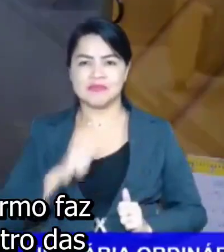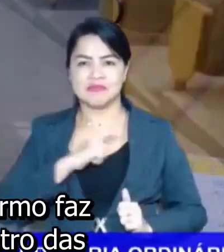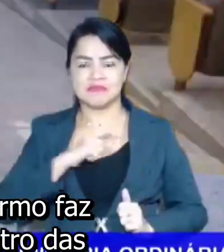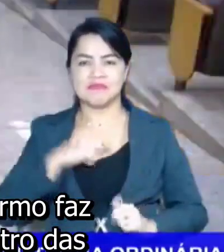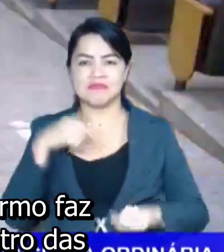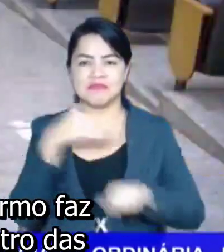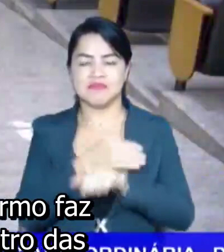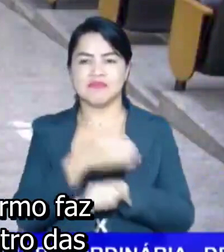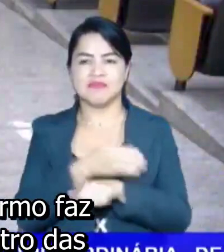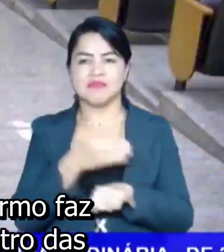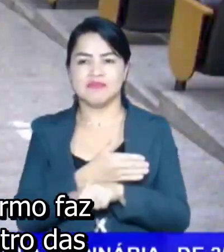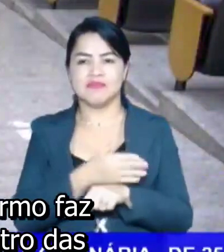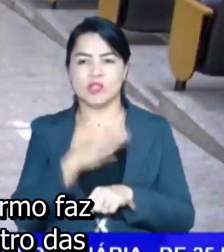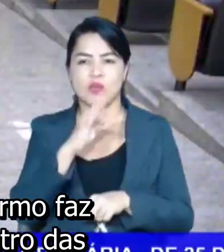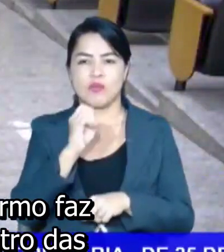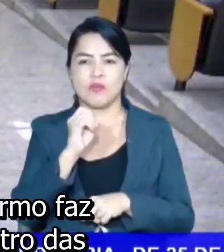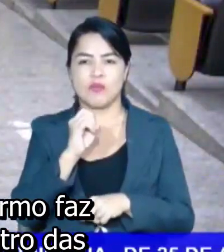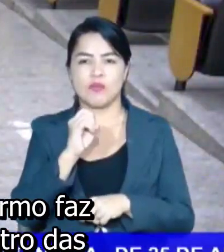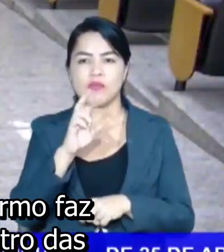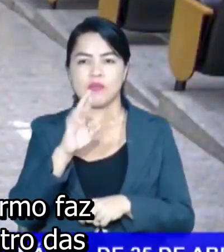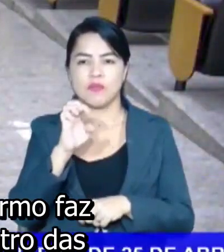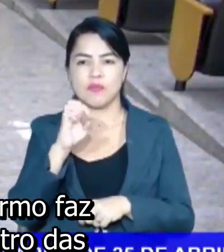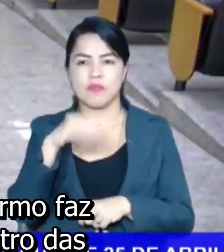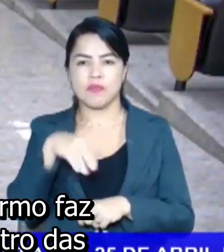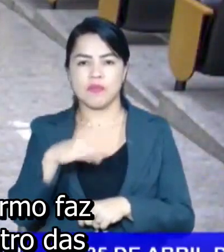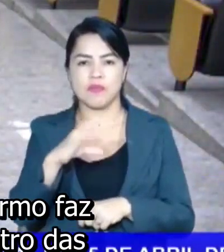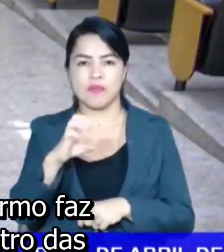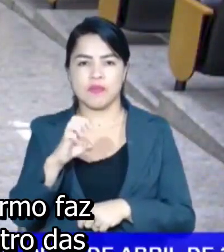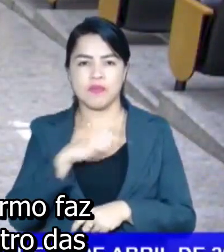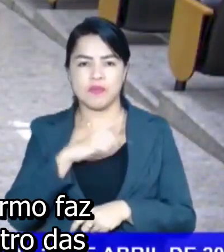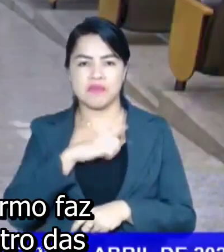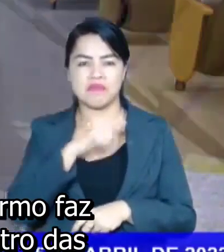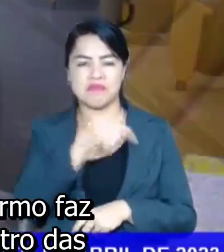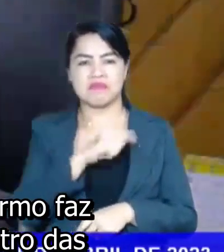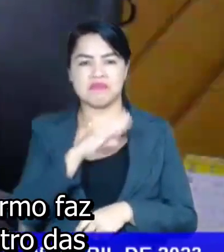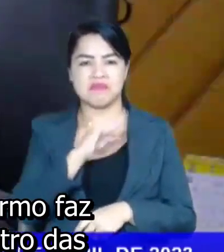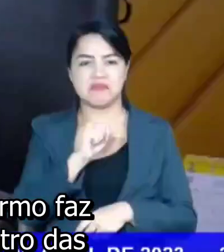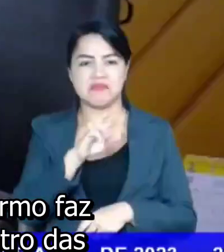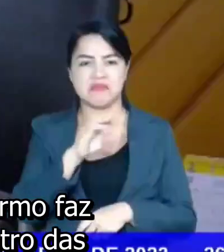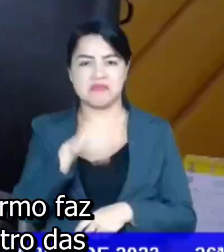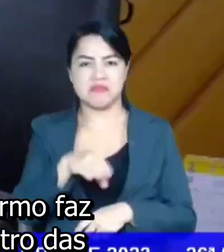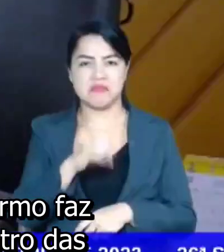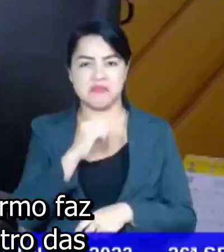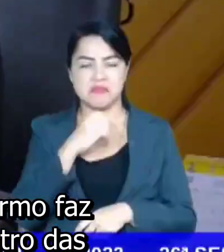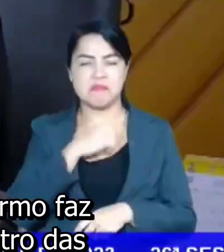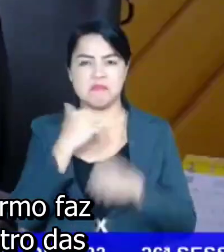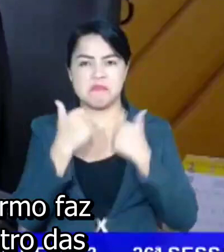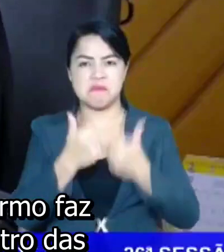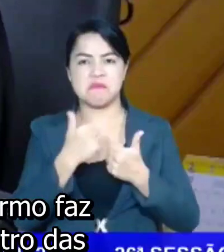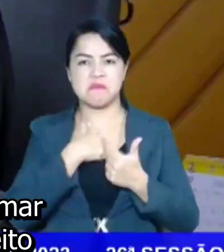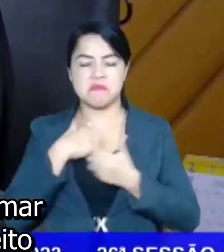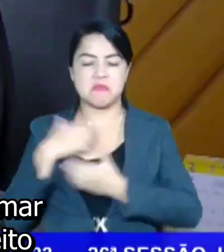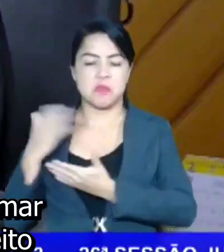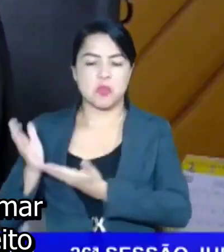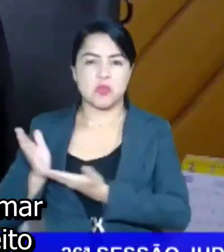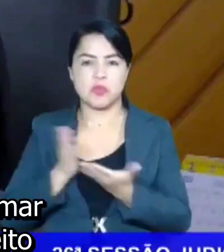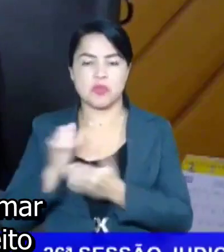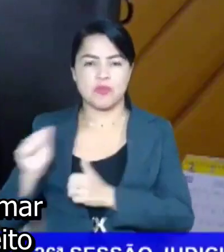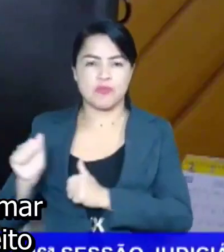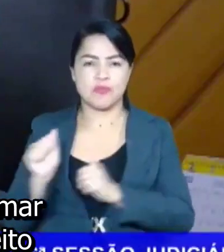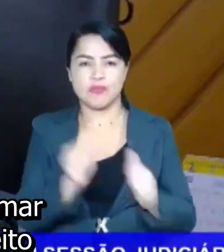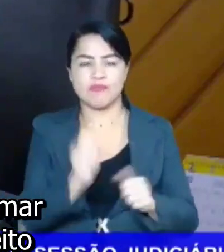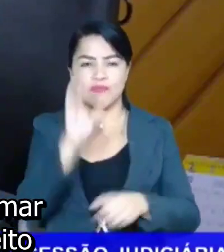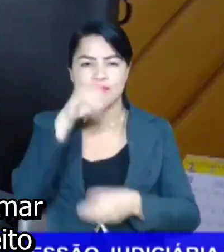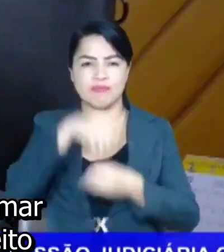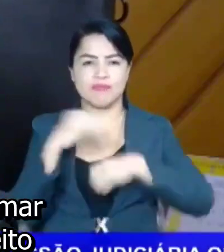forense, que certamente é uma disciplina que o Carmo faz isso muito bem, ele traz os estudantes para dentro das